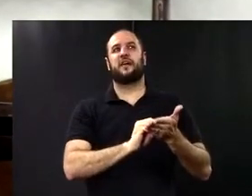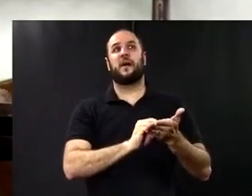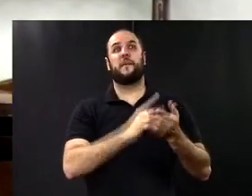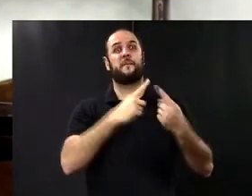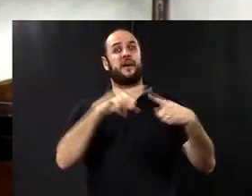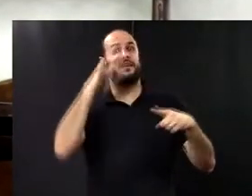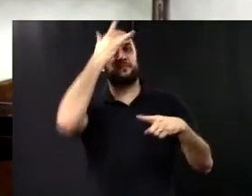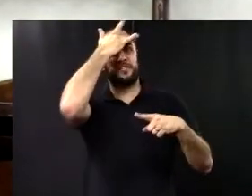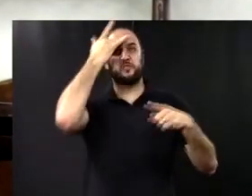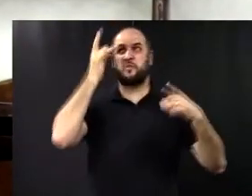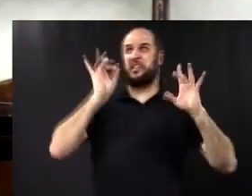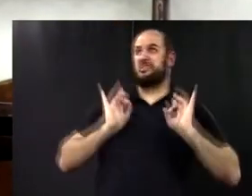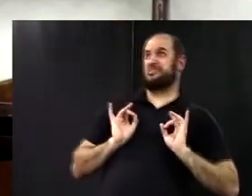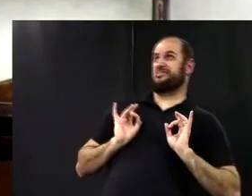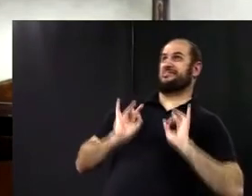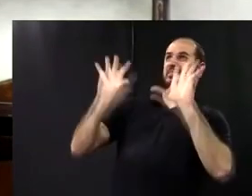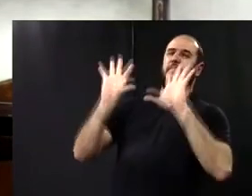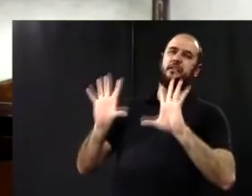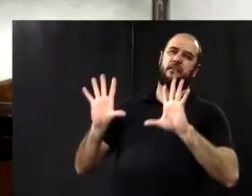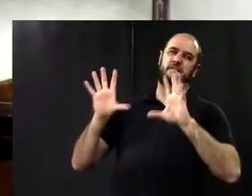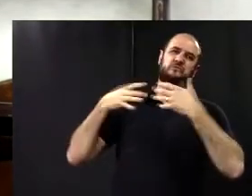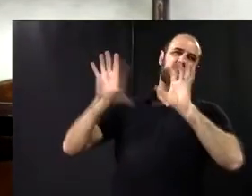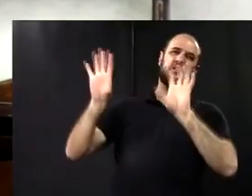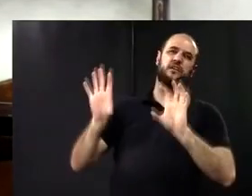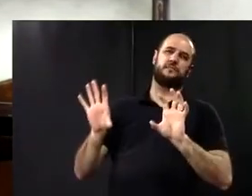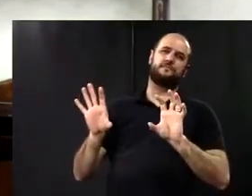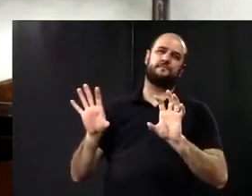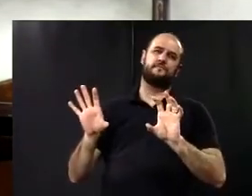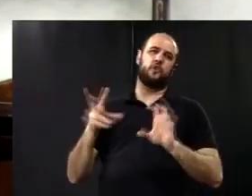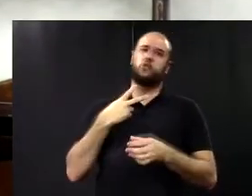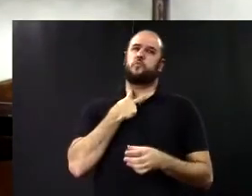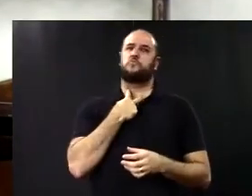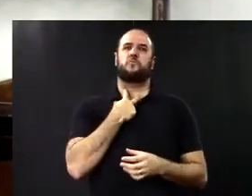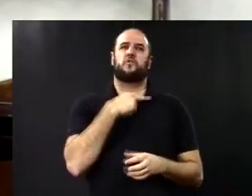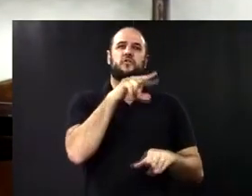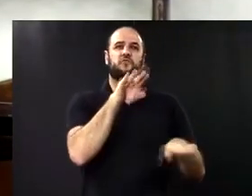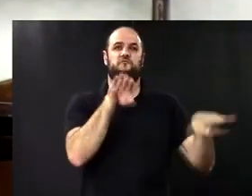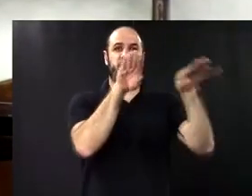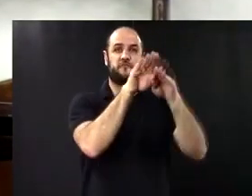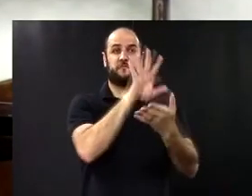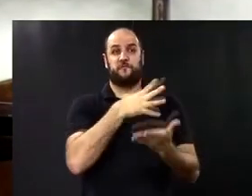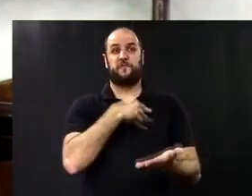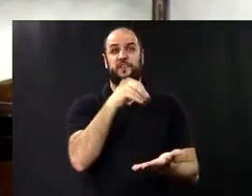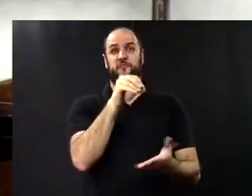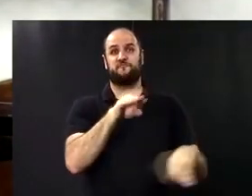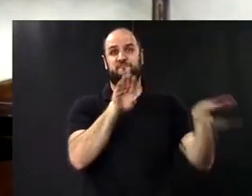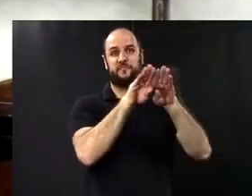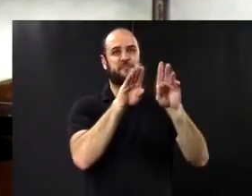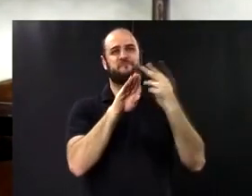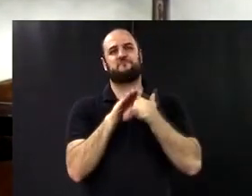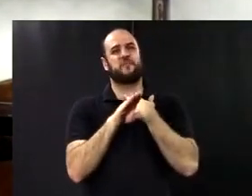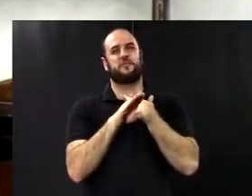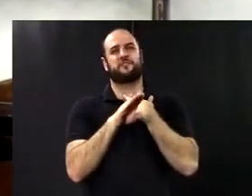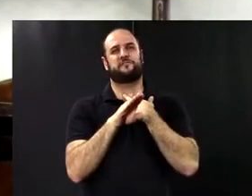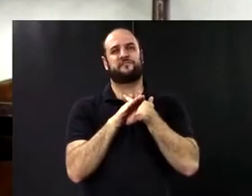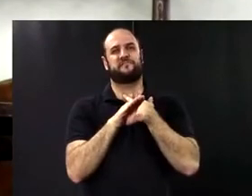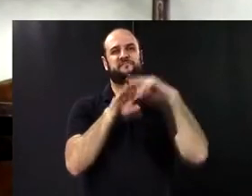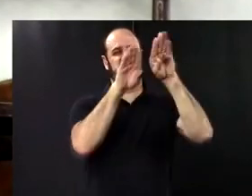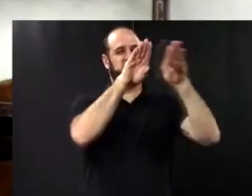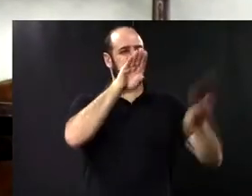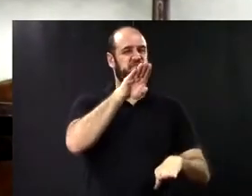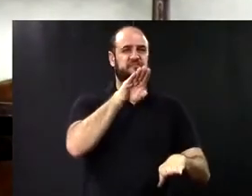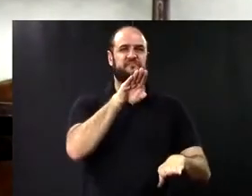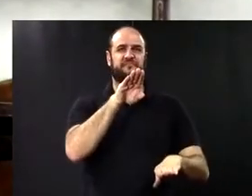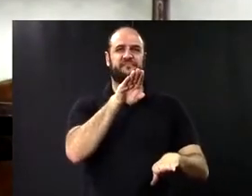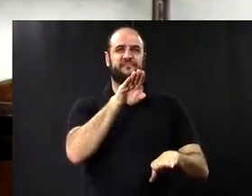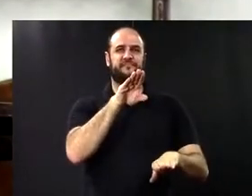logo não pode ser considerado como filho, pois o filho entende e aceita. Deus está nos